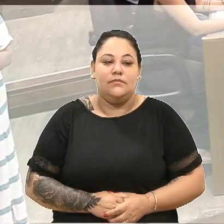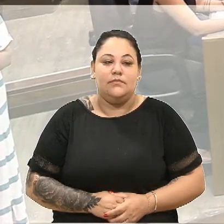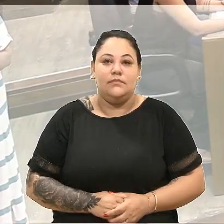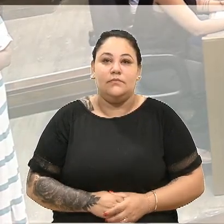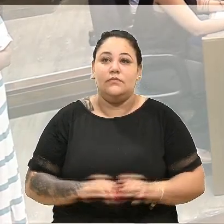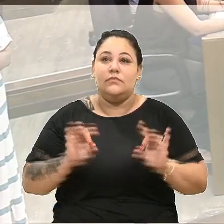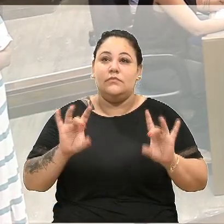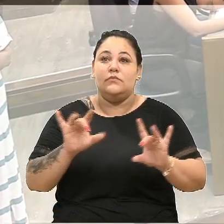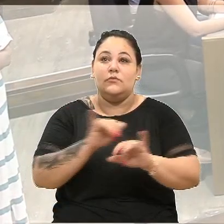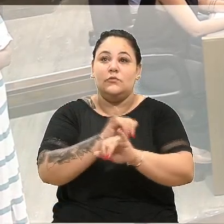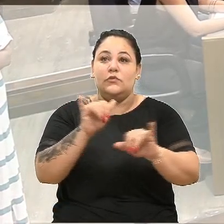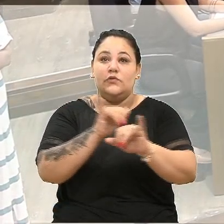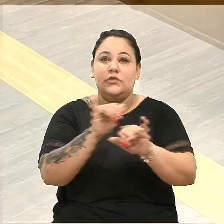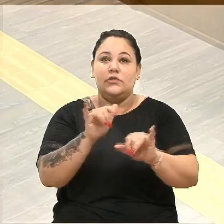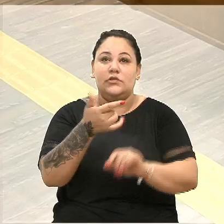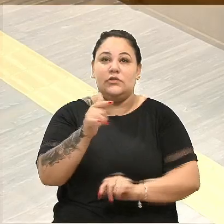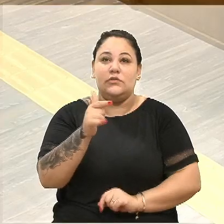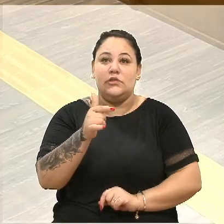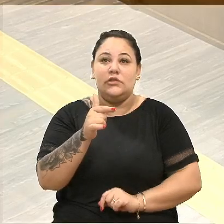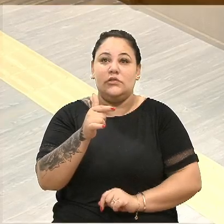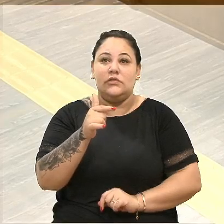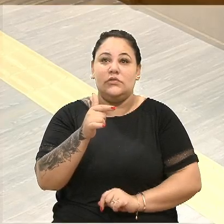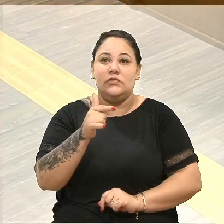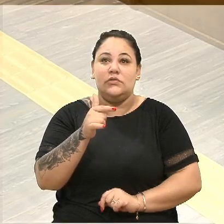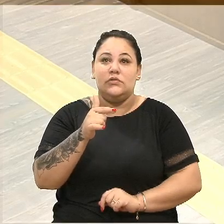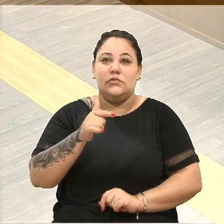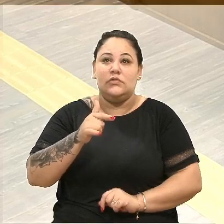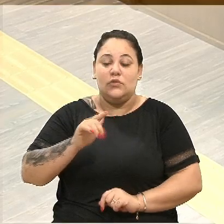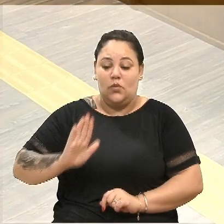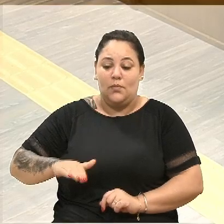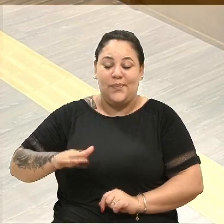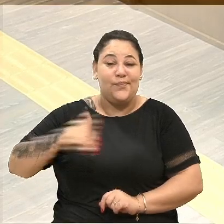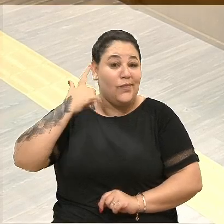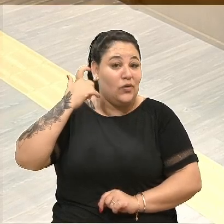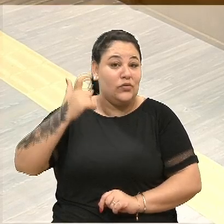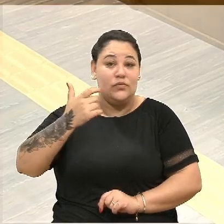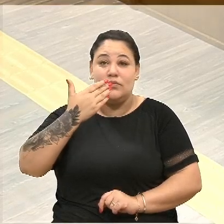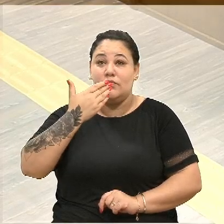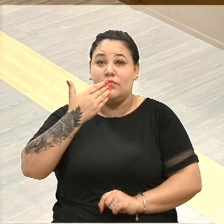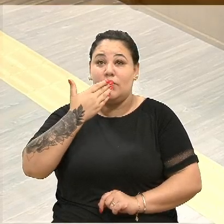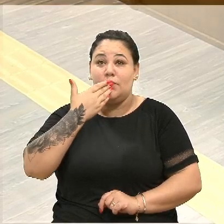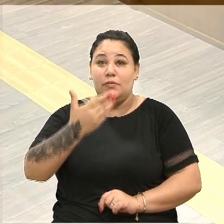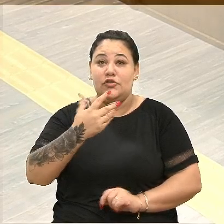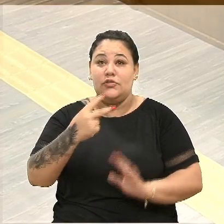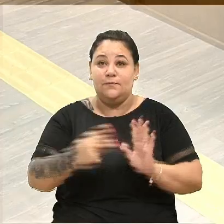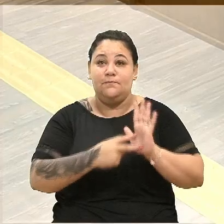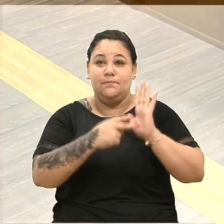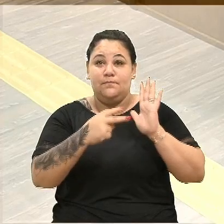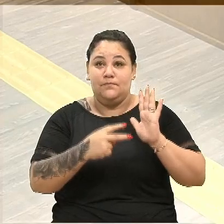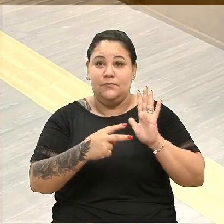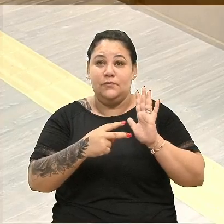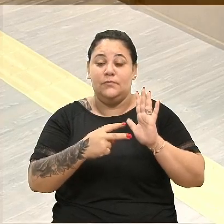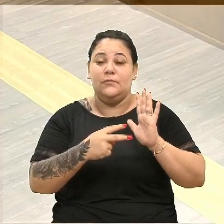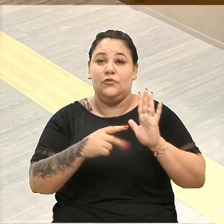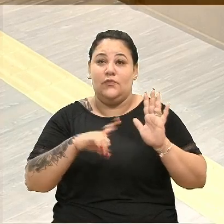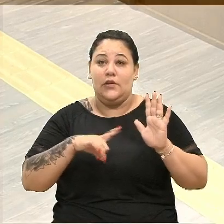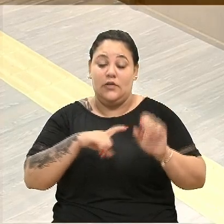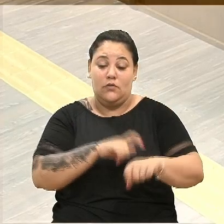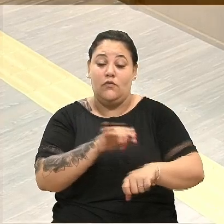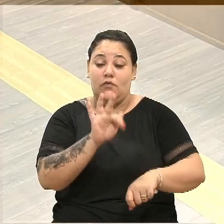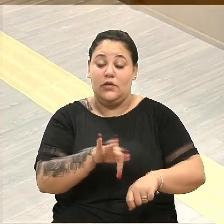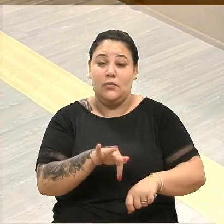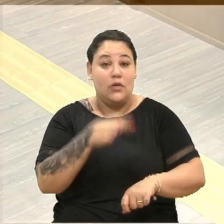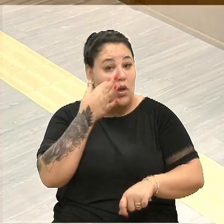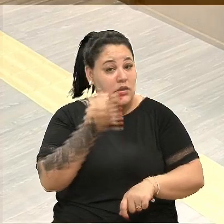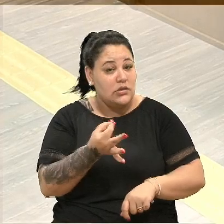estamos sem o som alto da campainha, então eu peço a atenção dos vereadores que nós tocaremos aqui a sineta para o fim do tempo.